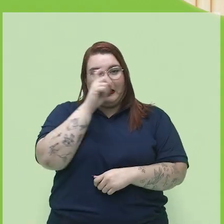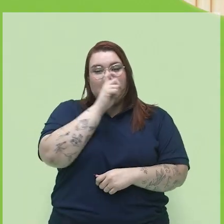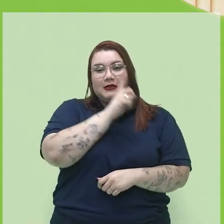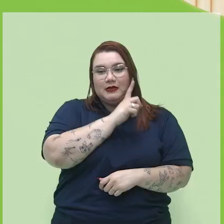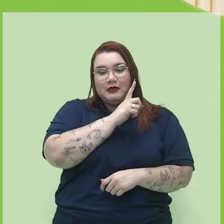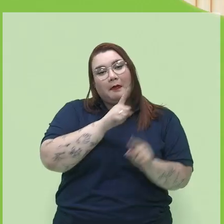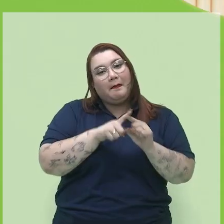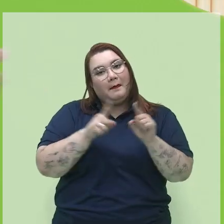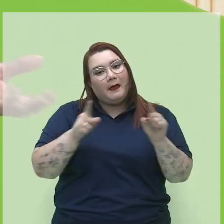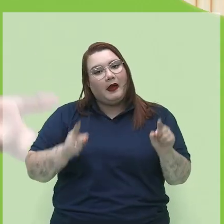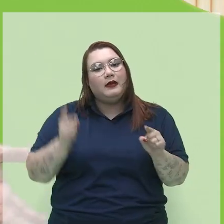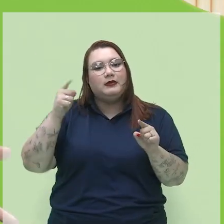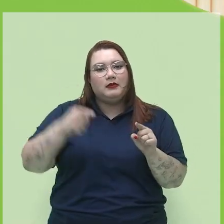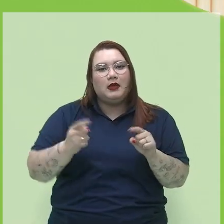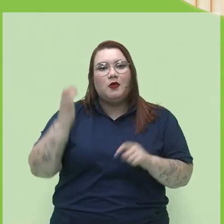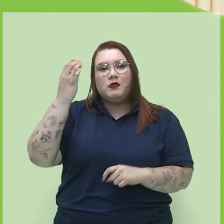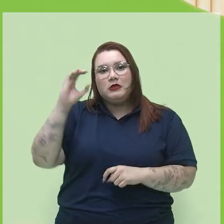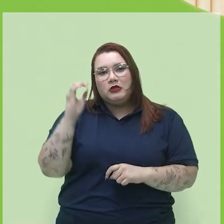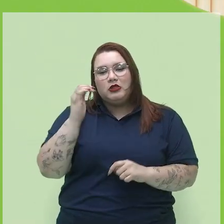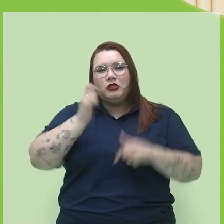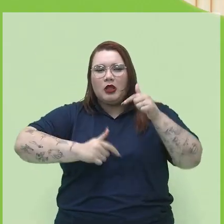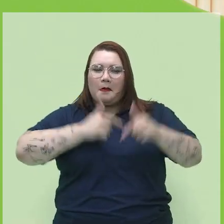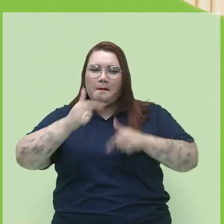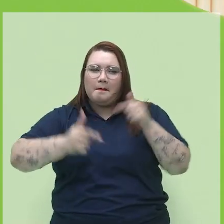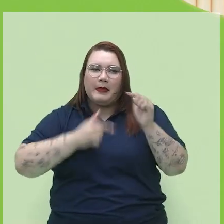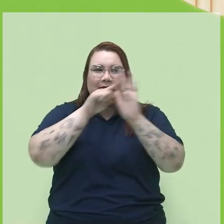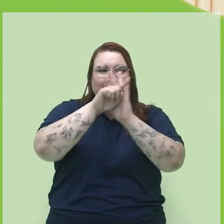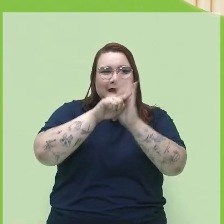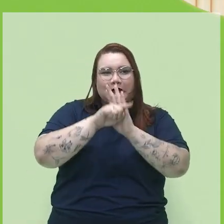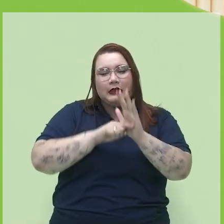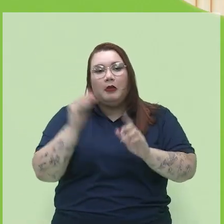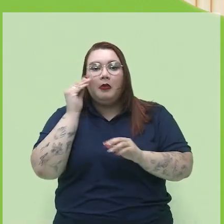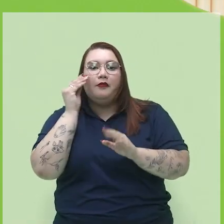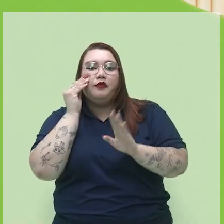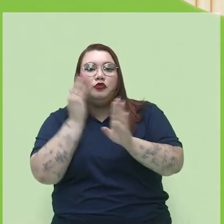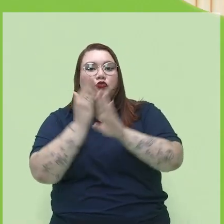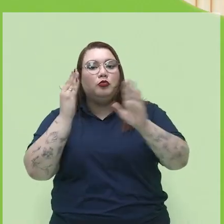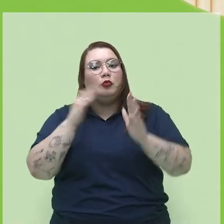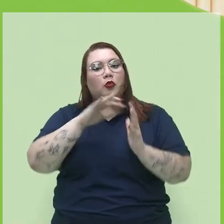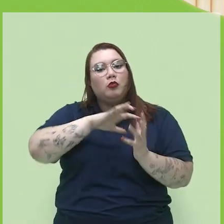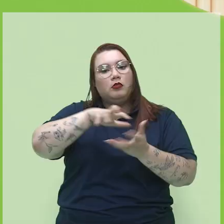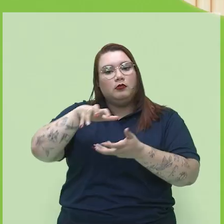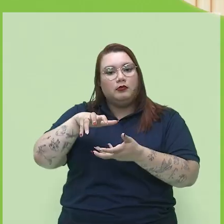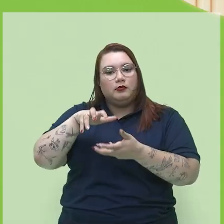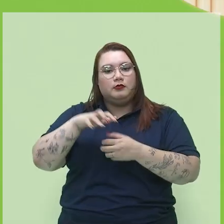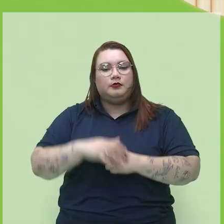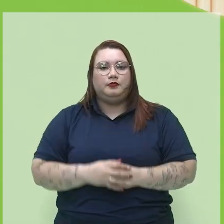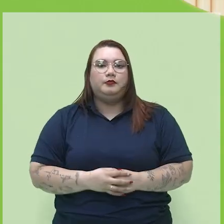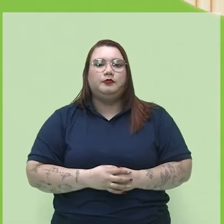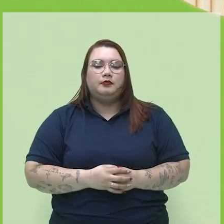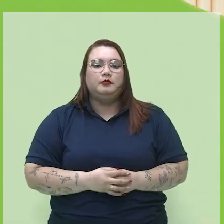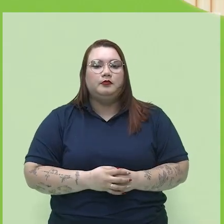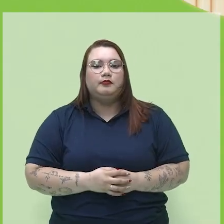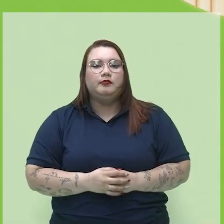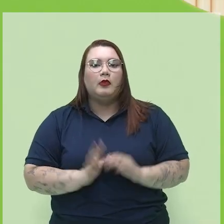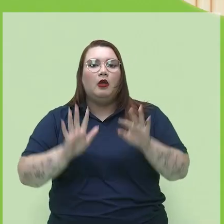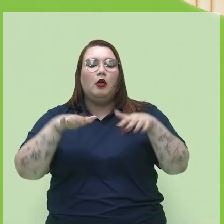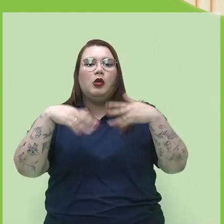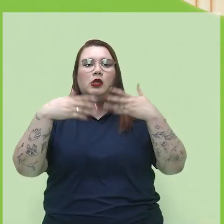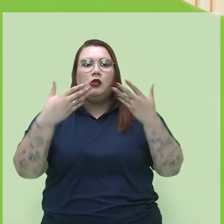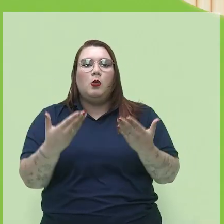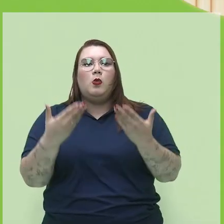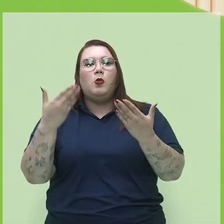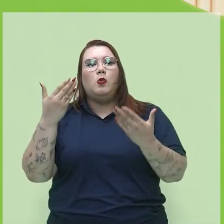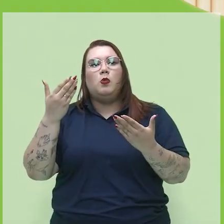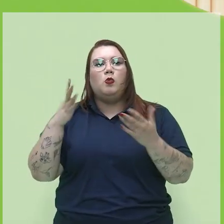bem difícil. Mas é assim que os cientistas buscam planetas onde pode existir vida. Qual é o segundo passo, né, da